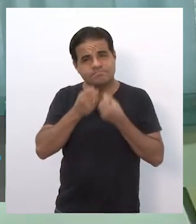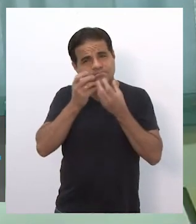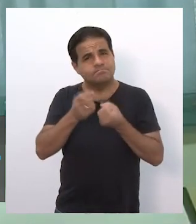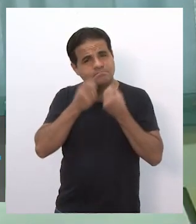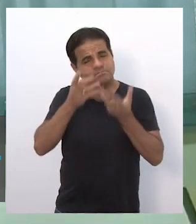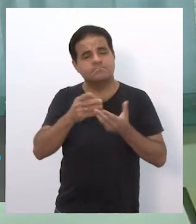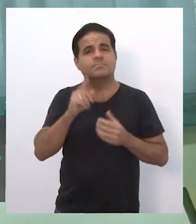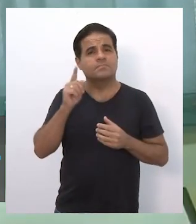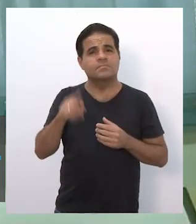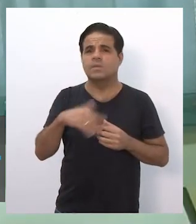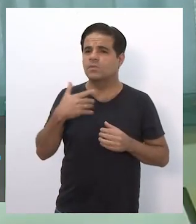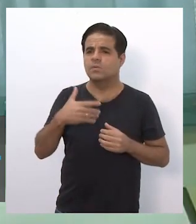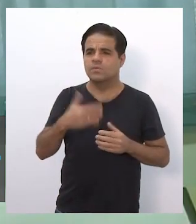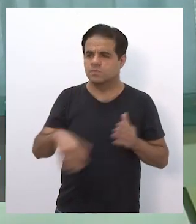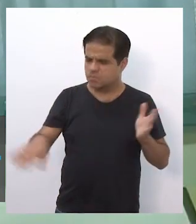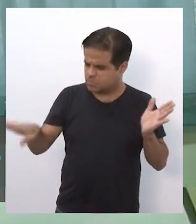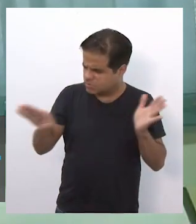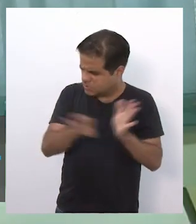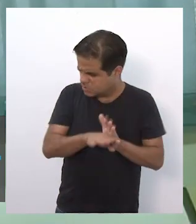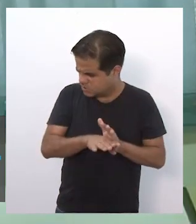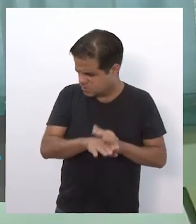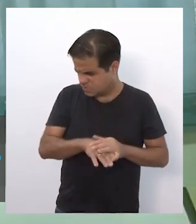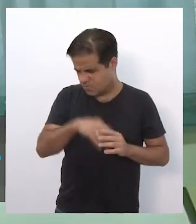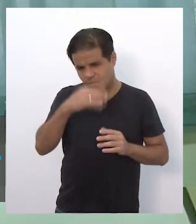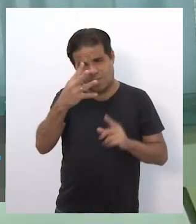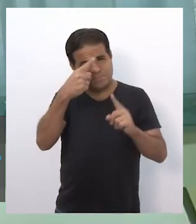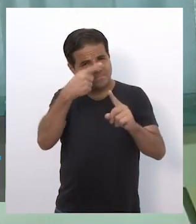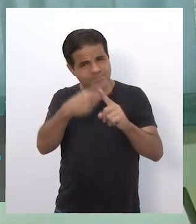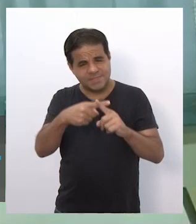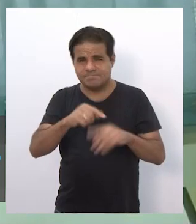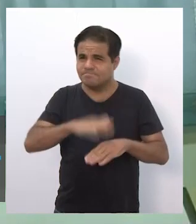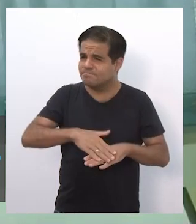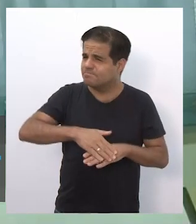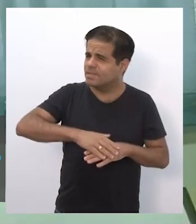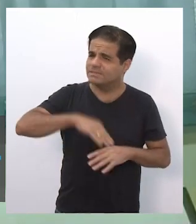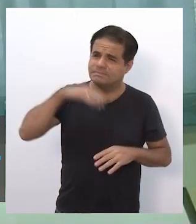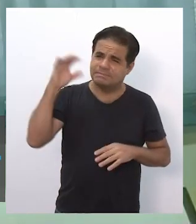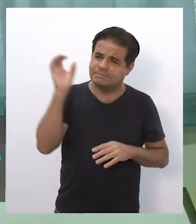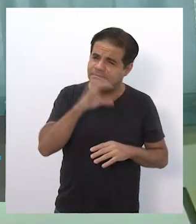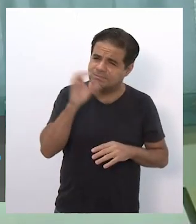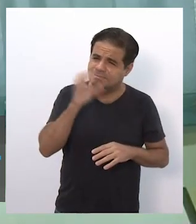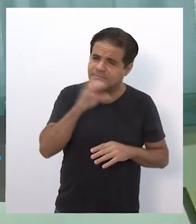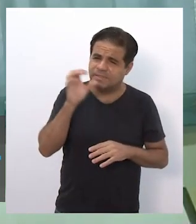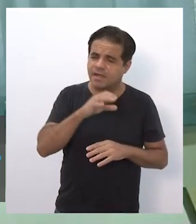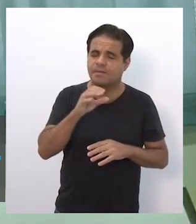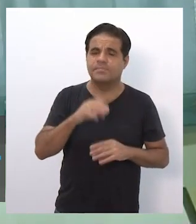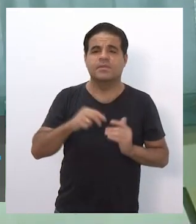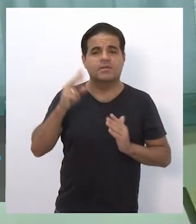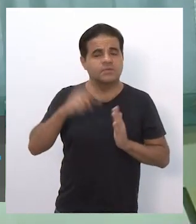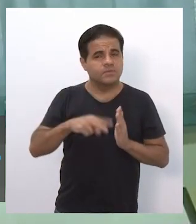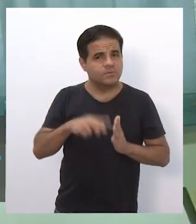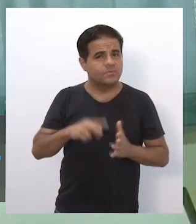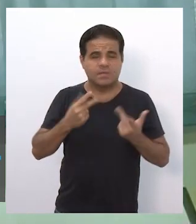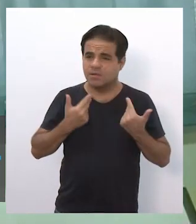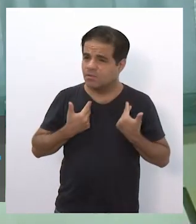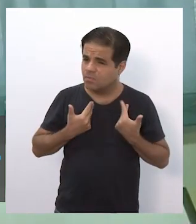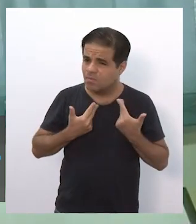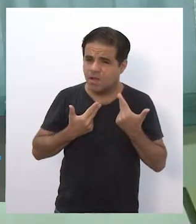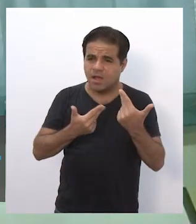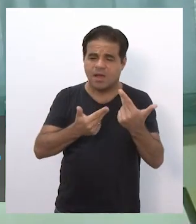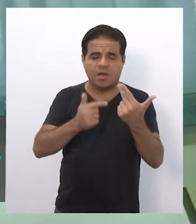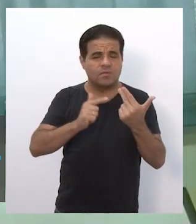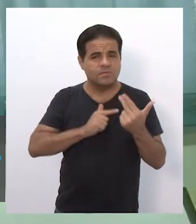dispositivo chega a ser, no caso, 4 vezes mais rápido. Tá? A leitura é a mesma coisa. Você